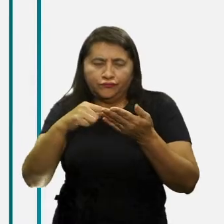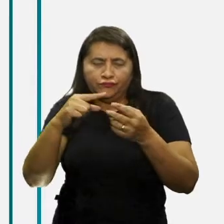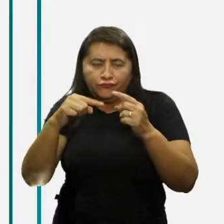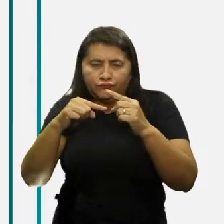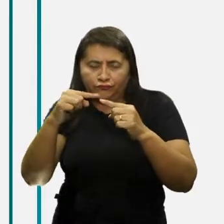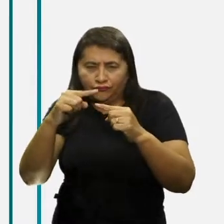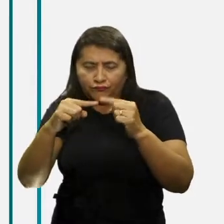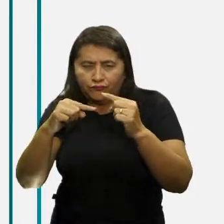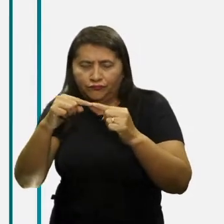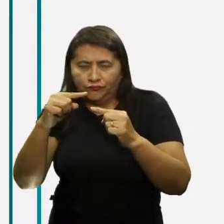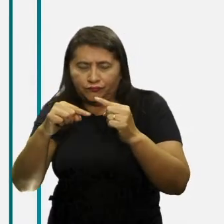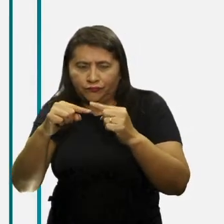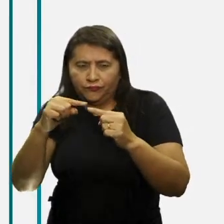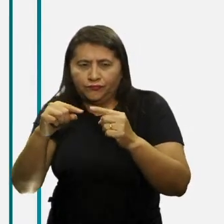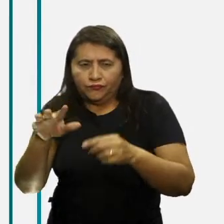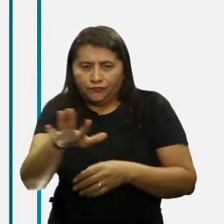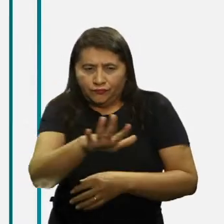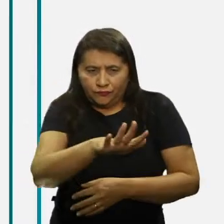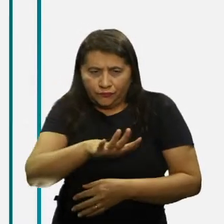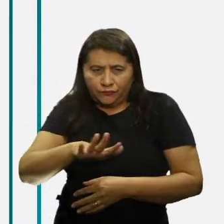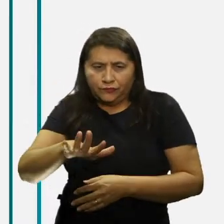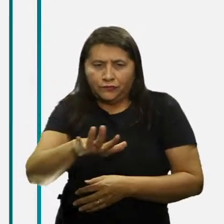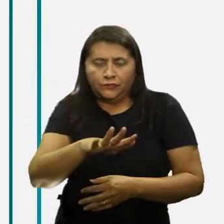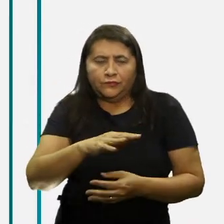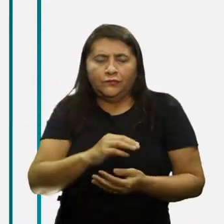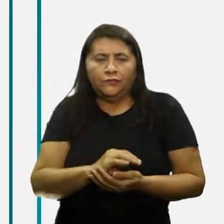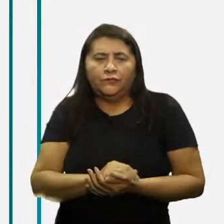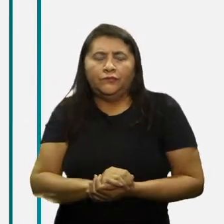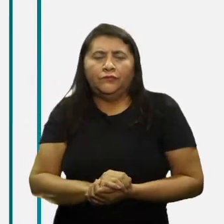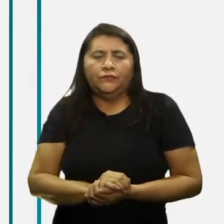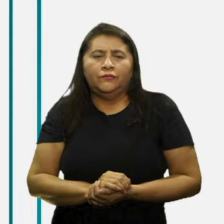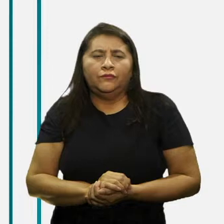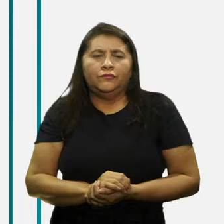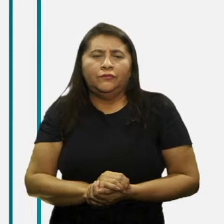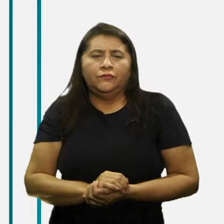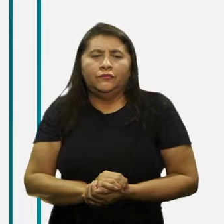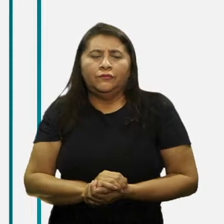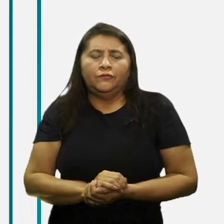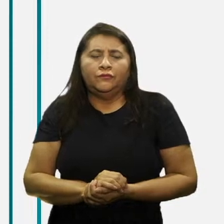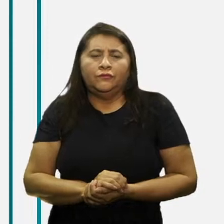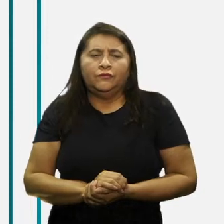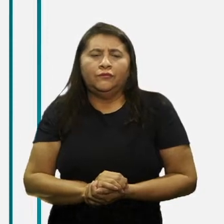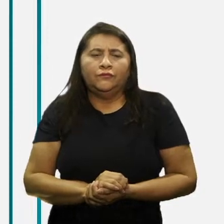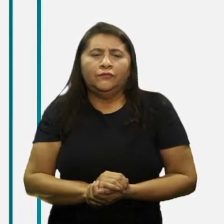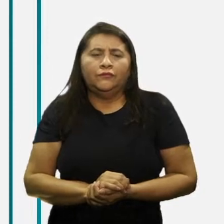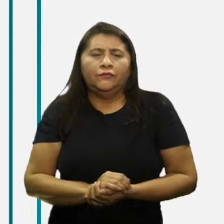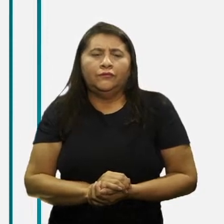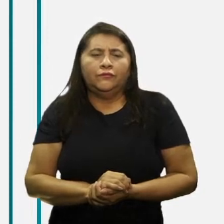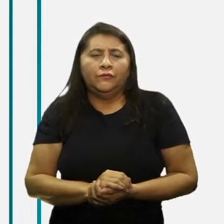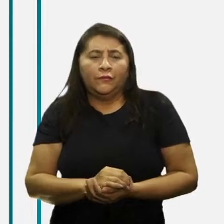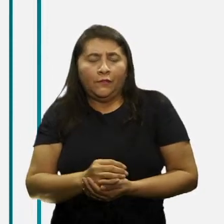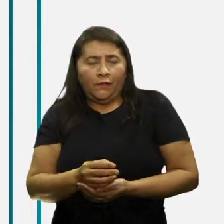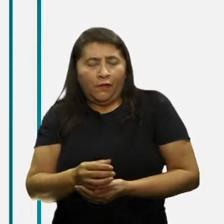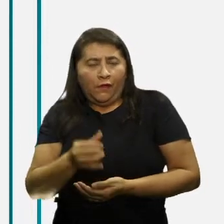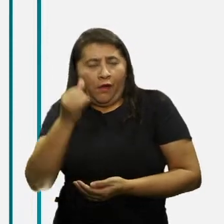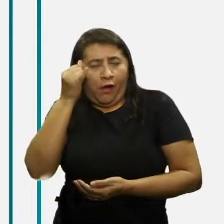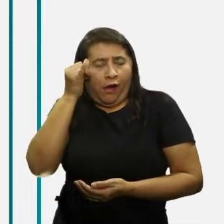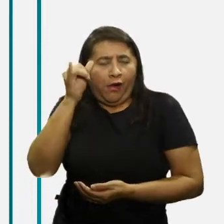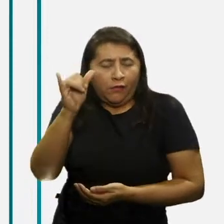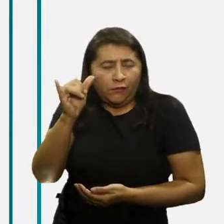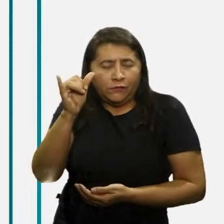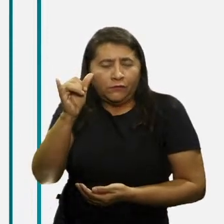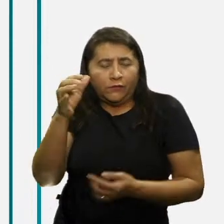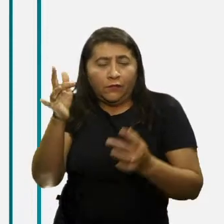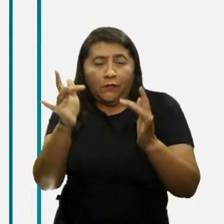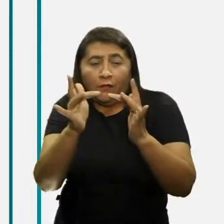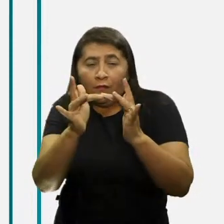as superfícies. Avoid close contact with people who are sick. Evite contato